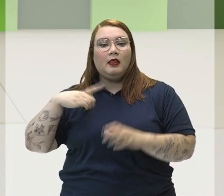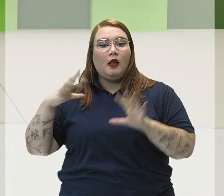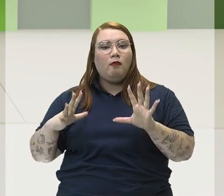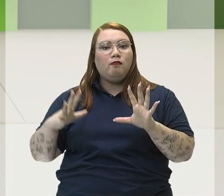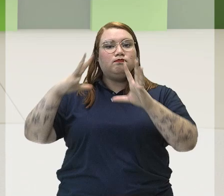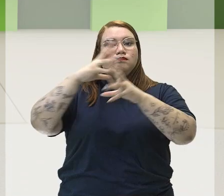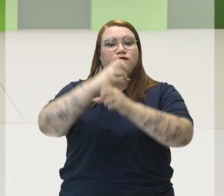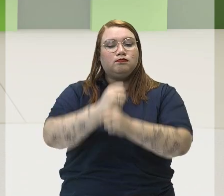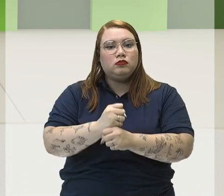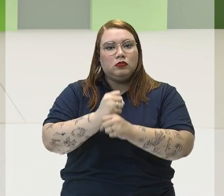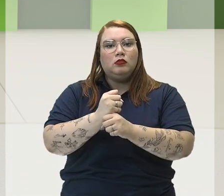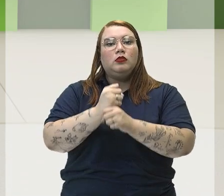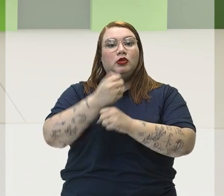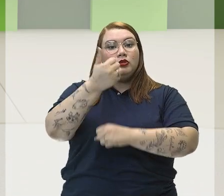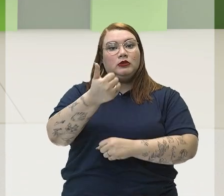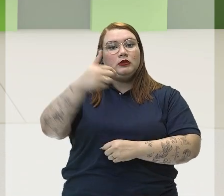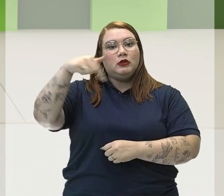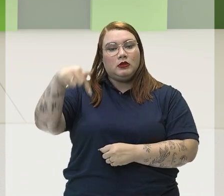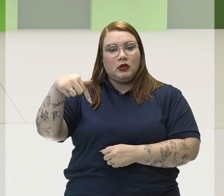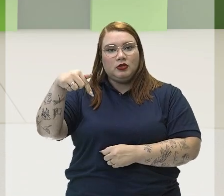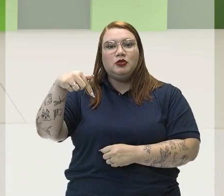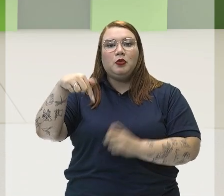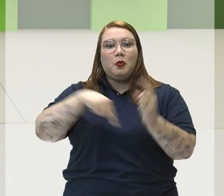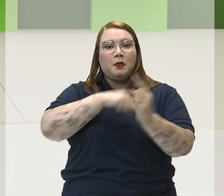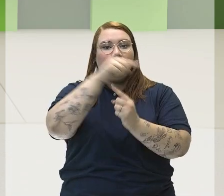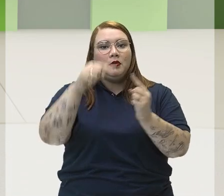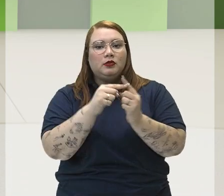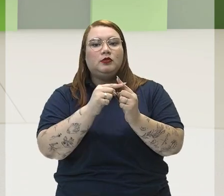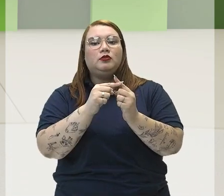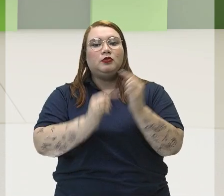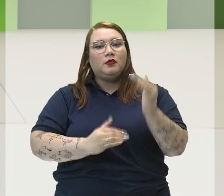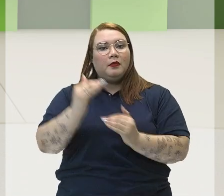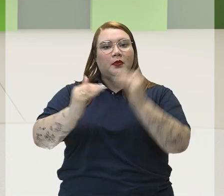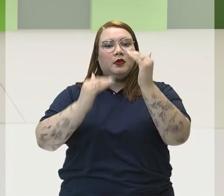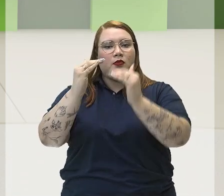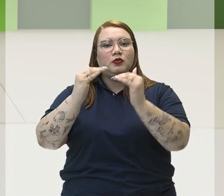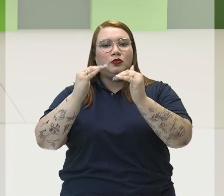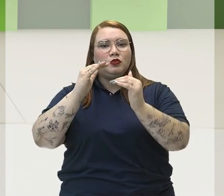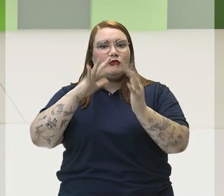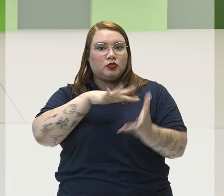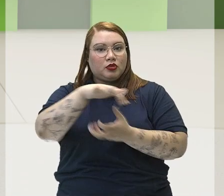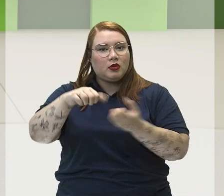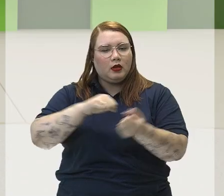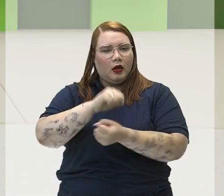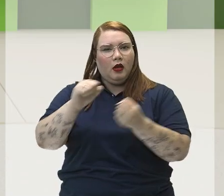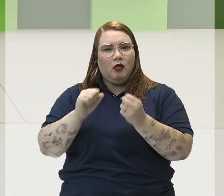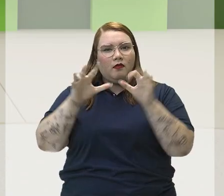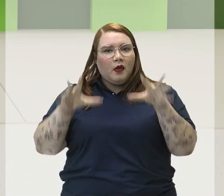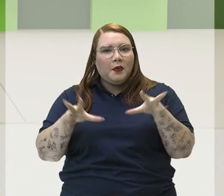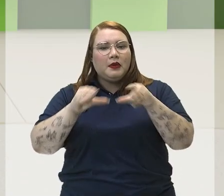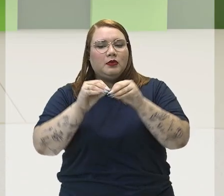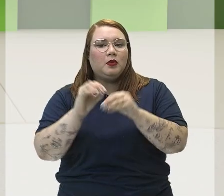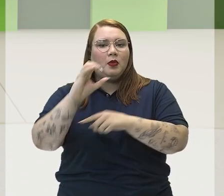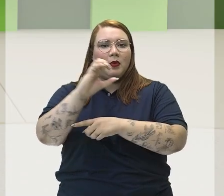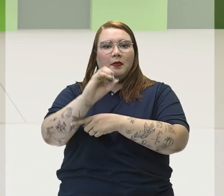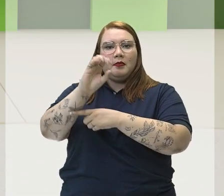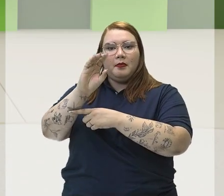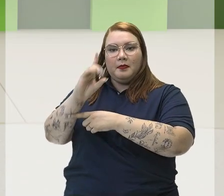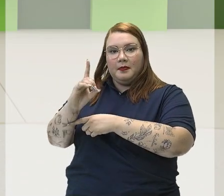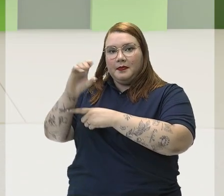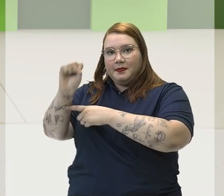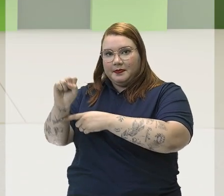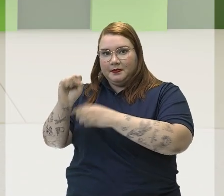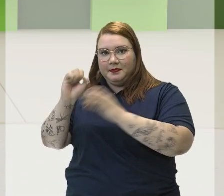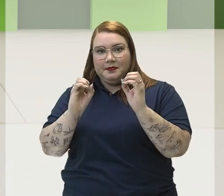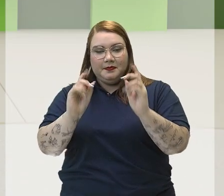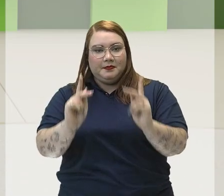uma dos 17 Objetivos de Desenvolvimento Sustentável, também conhecido como